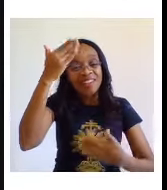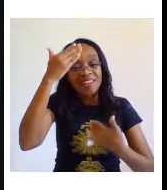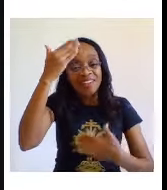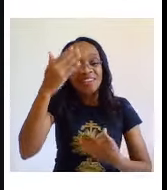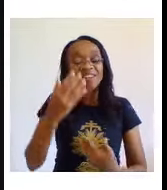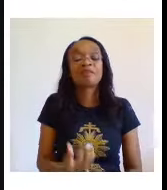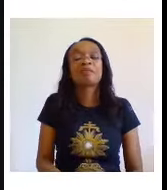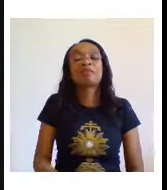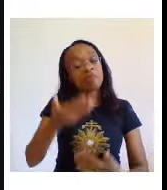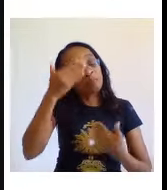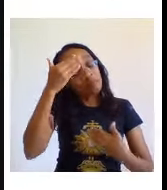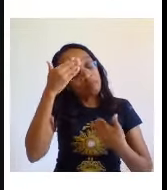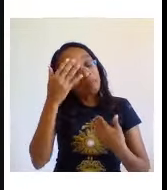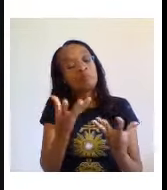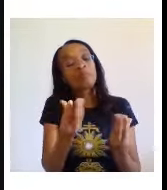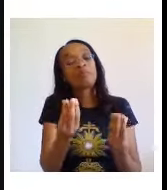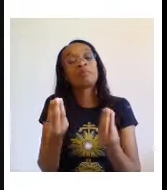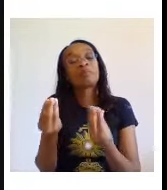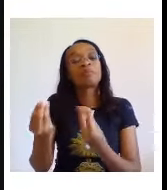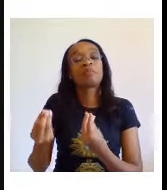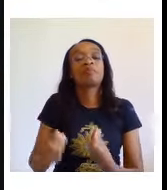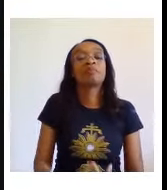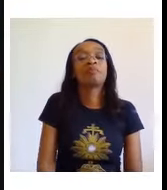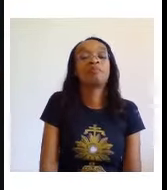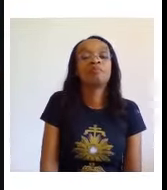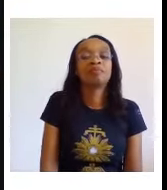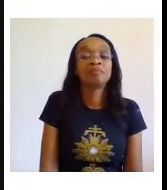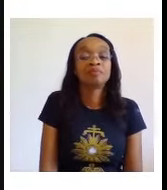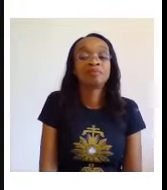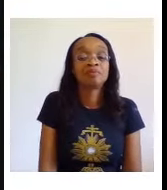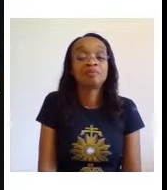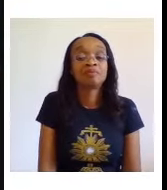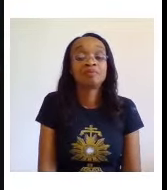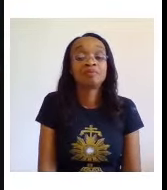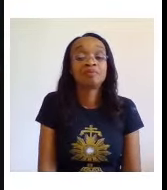Agradecemos muitíssimo e